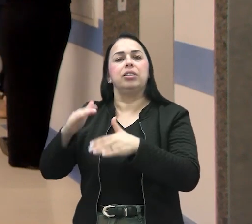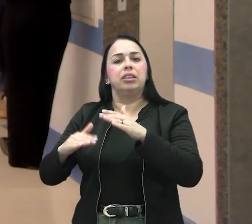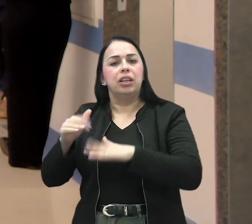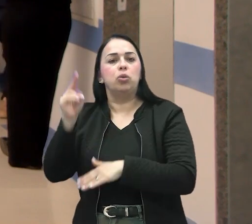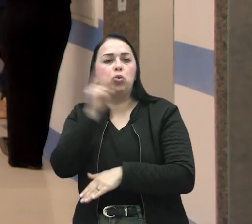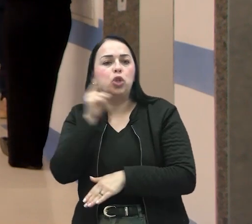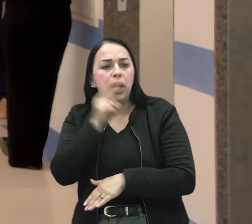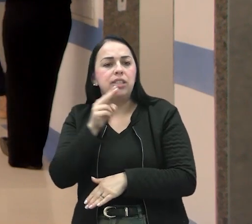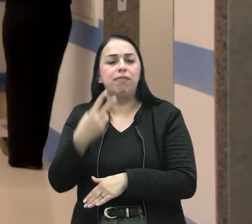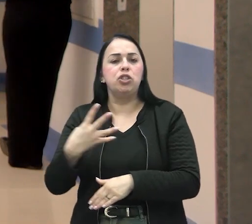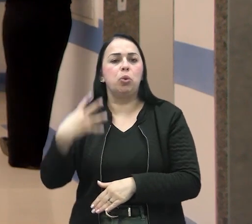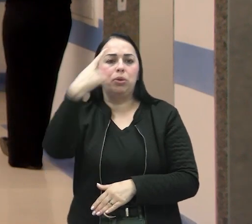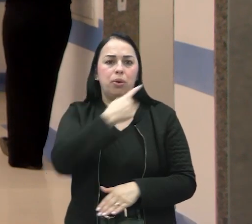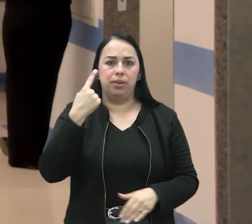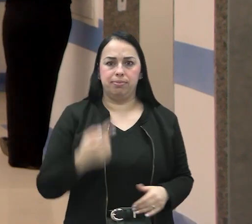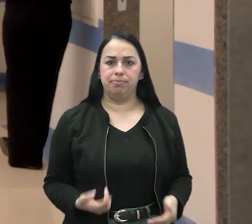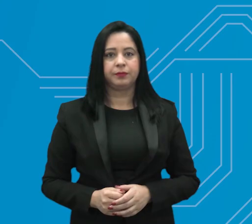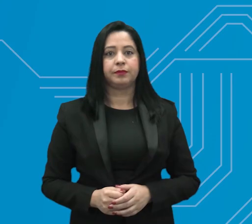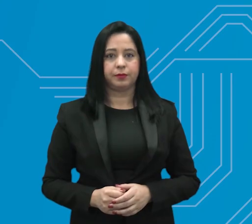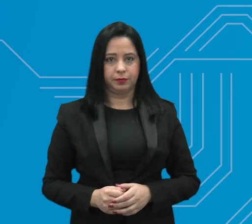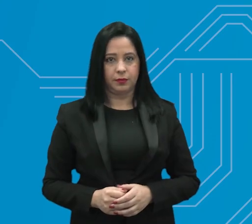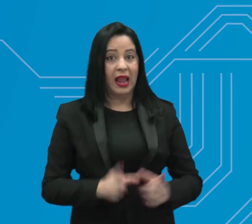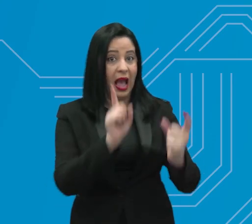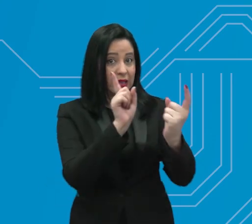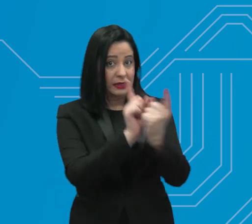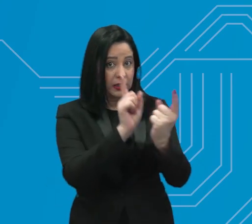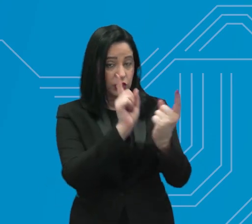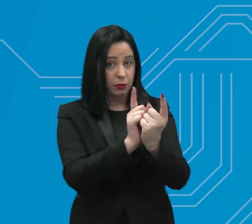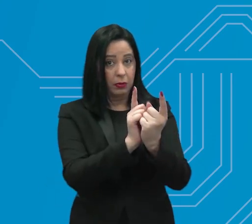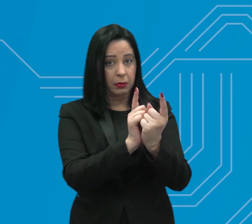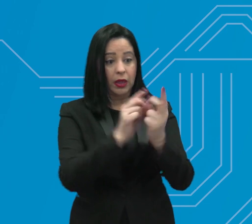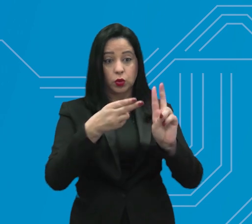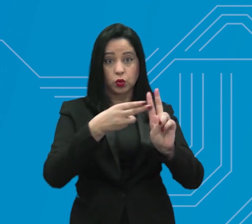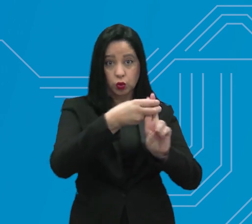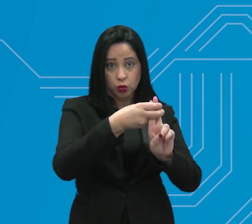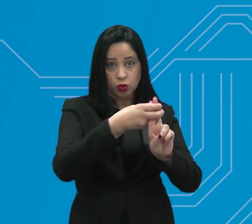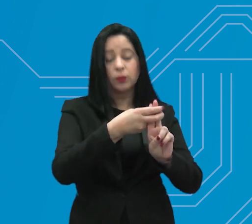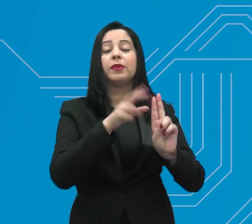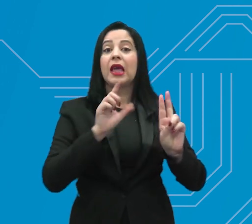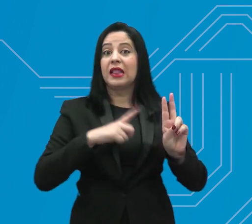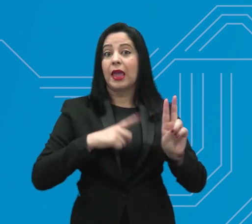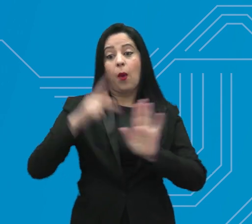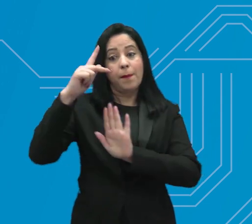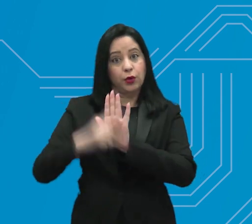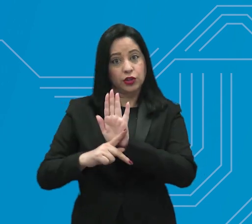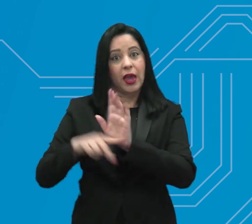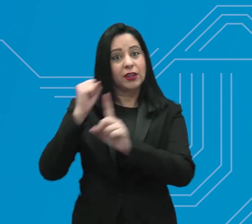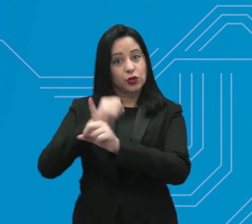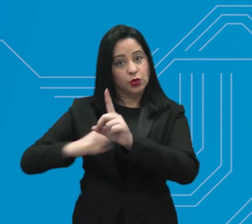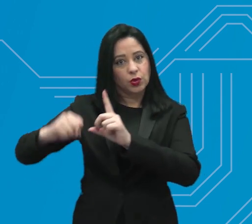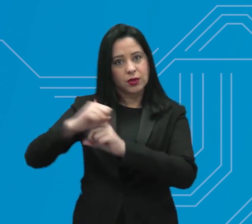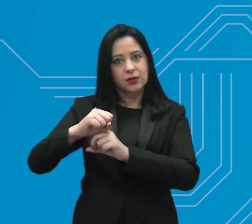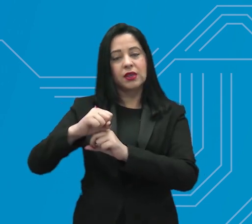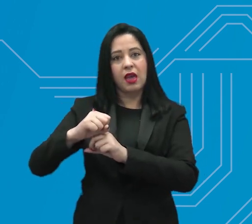no sistema de emergência aqui agora nesse hospital. Além desse atendimento público, o projeto social Turma do Bem